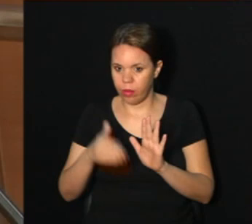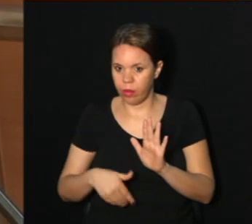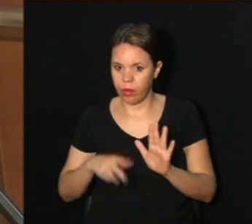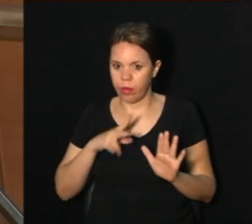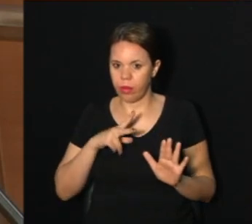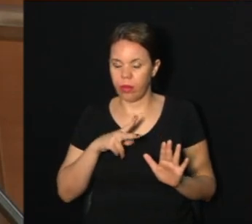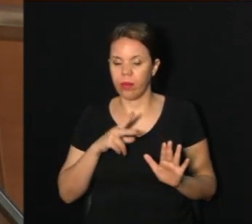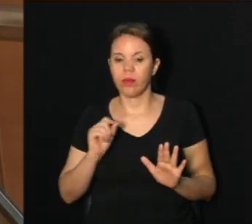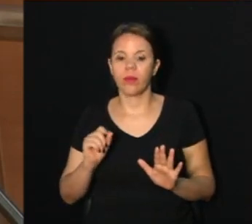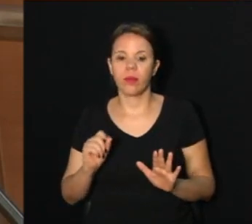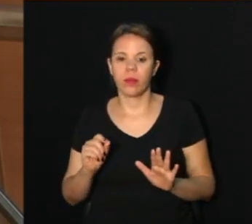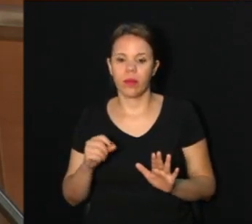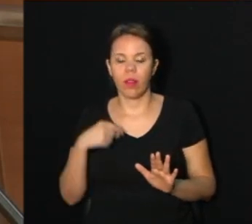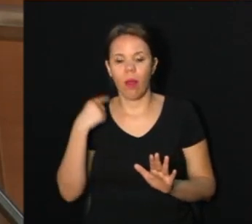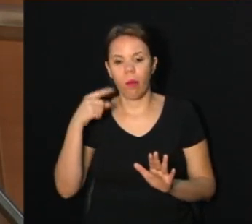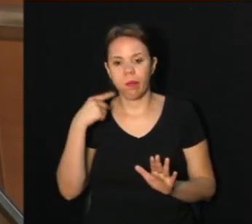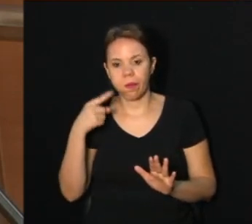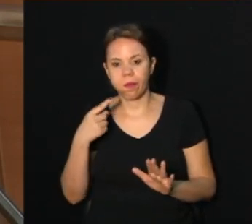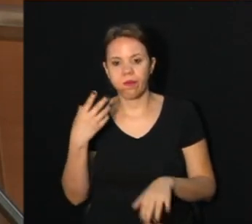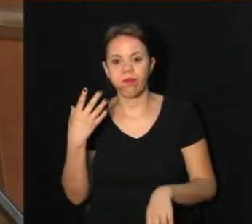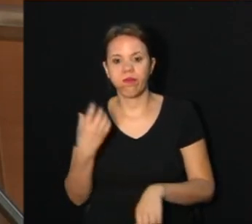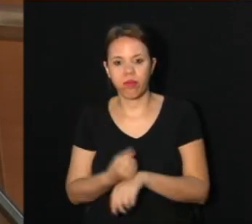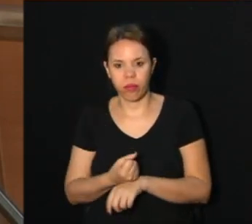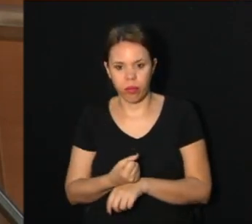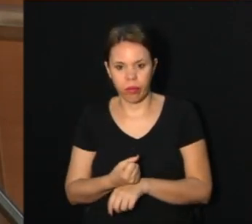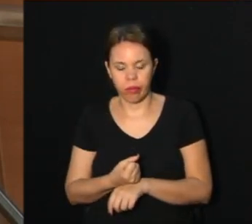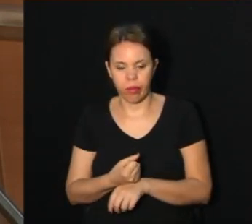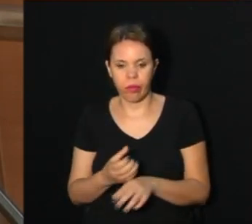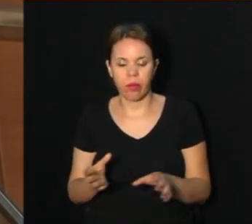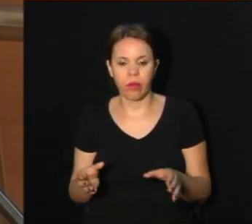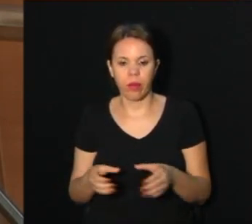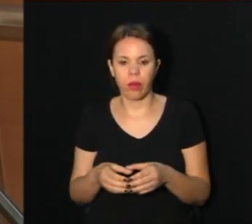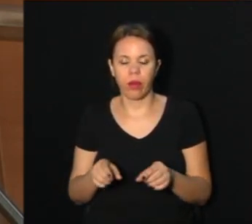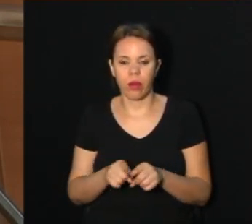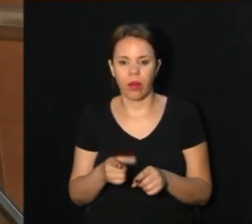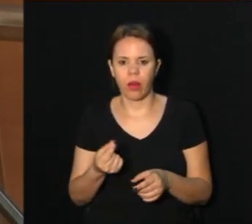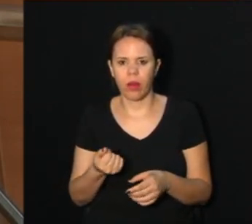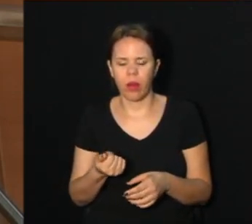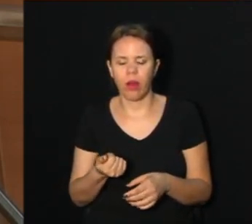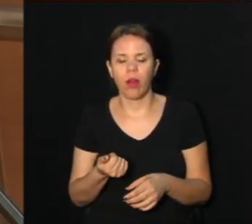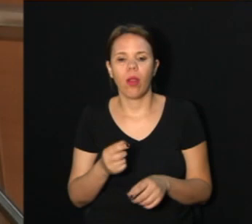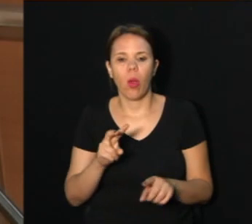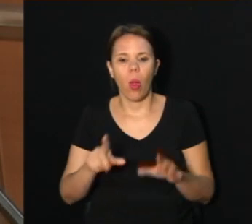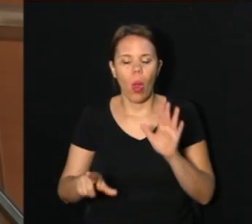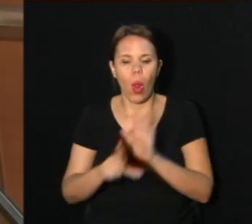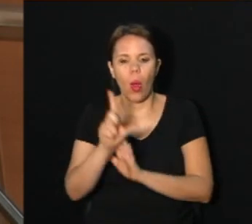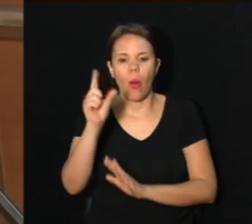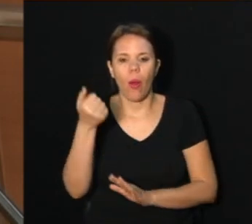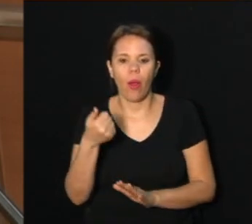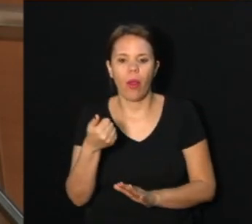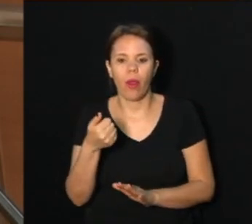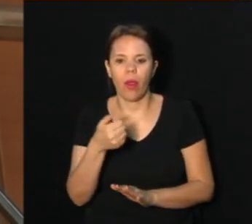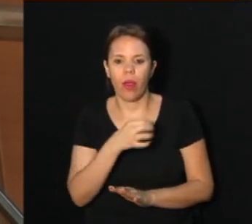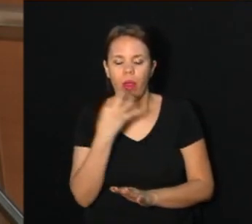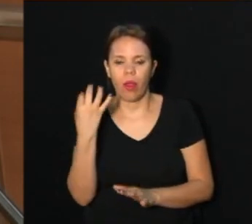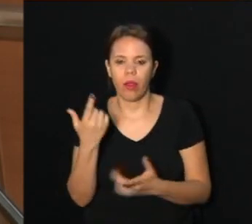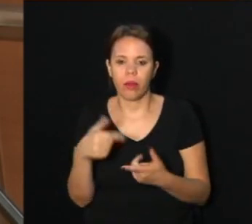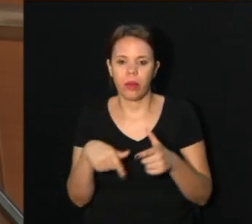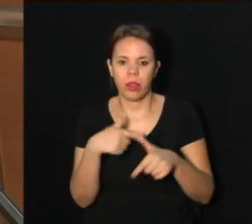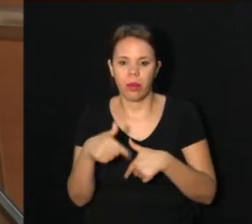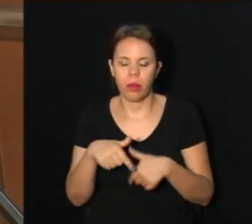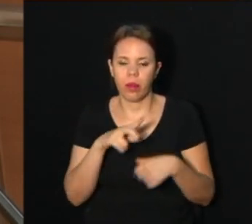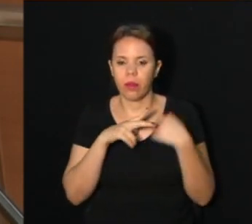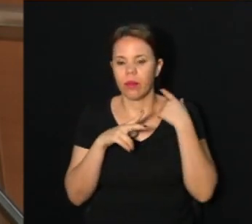privado, o advogado recebe a comissão em relação ao ganho da causa. Muito bem, âmbito privado, assim como eu já